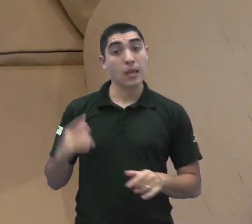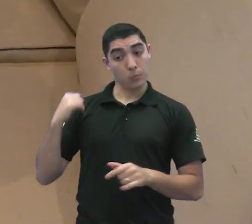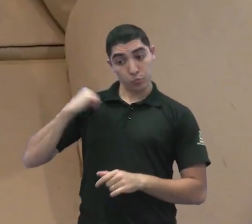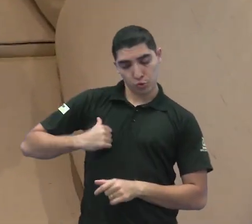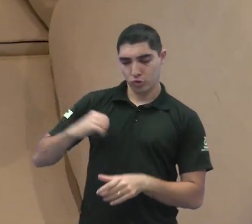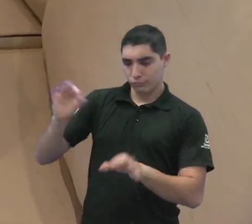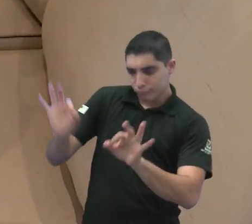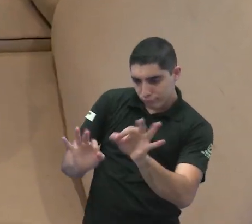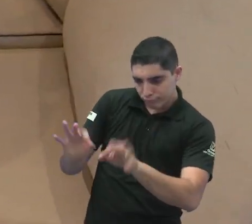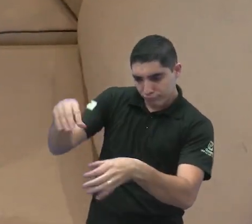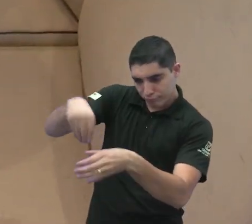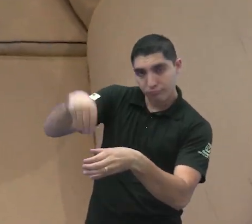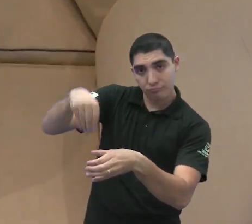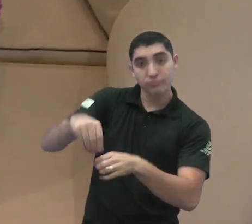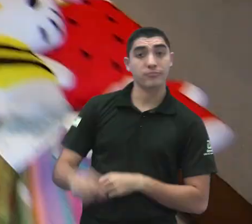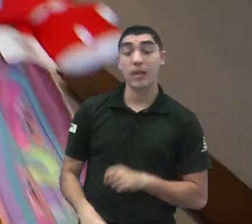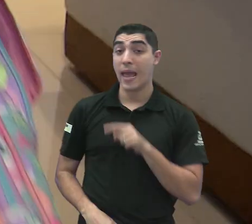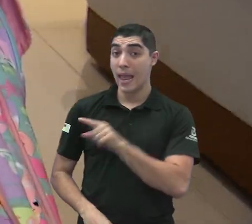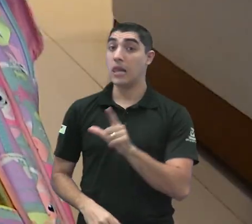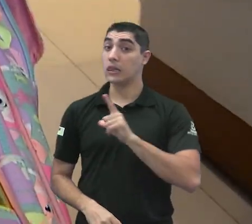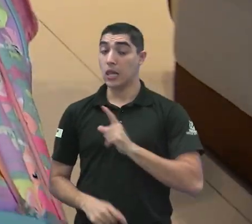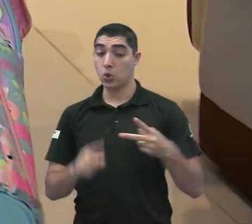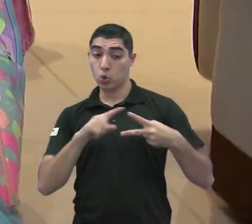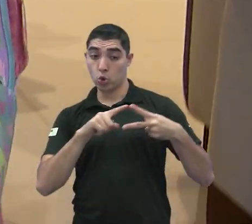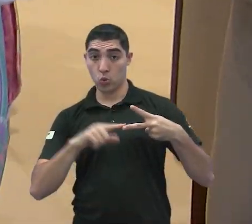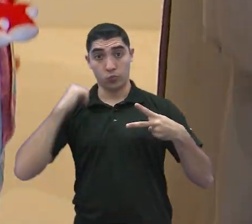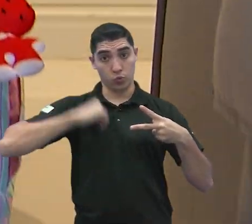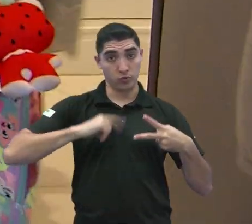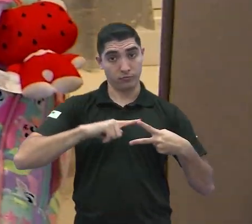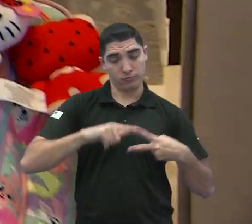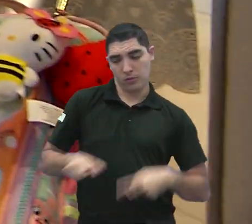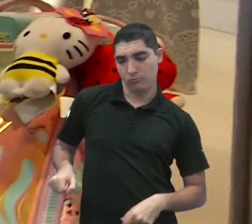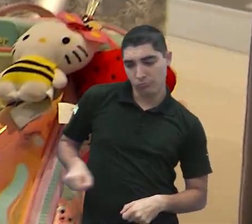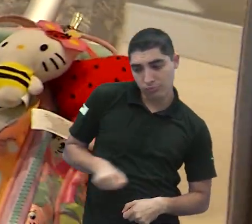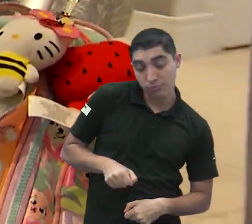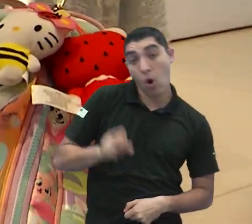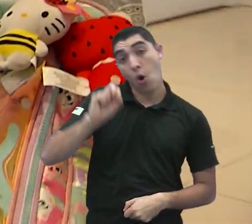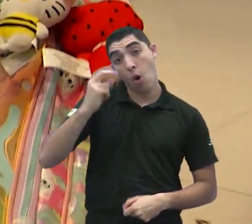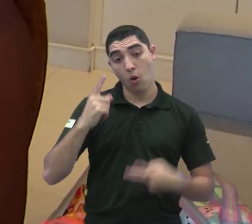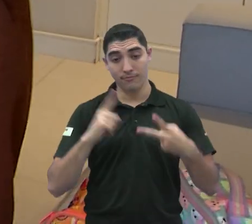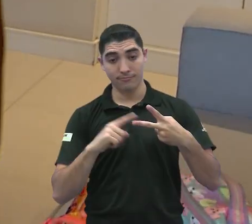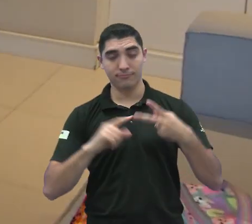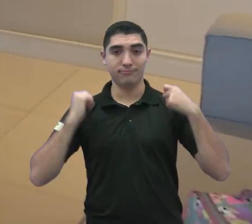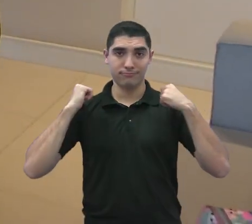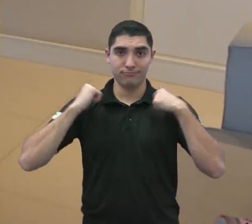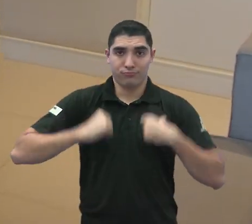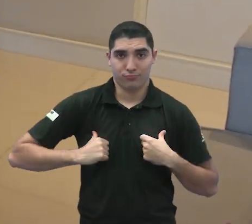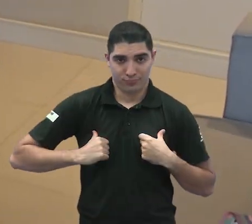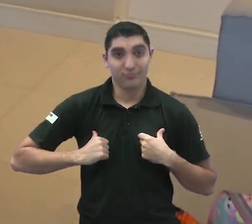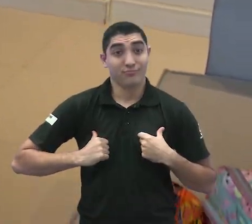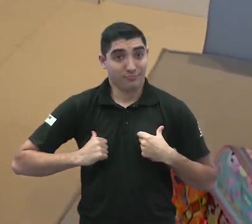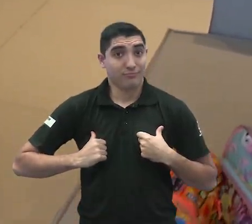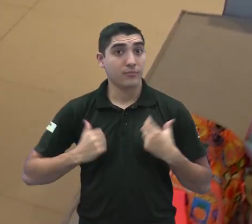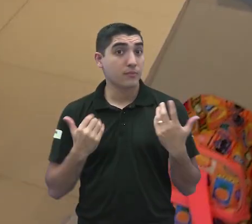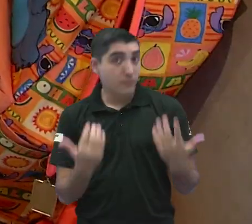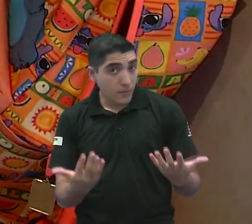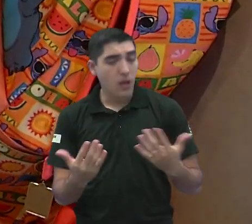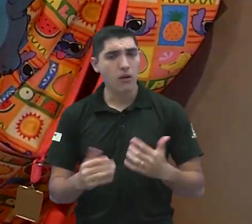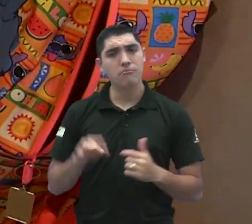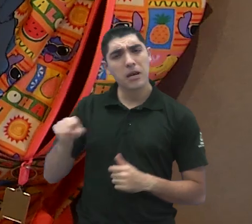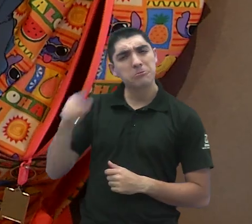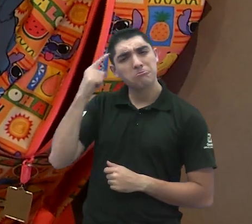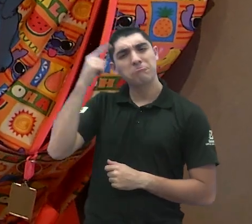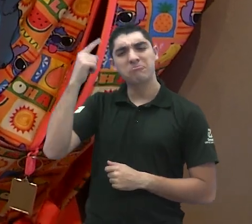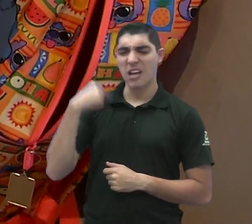para a escola e organiza a mochila. Ela tem 2 opções, uma com rodinha e outra para carregar nas costas.